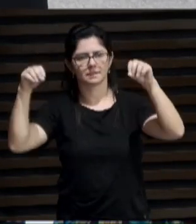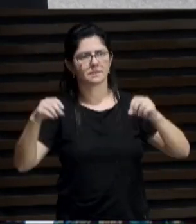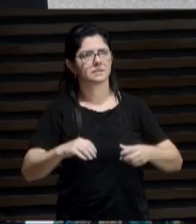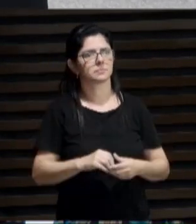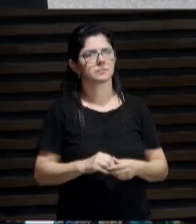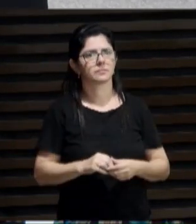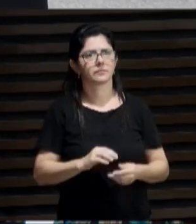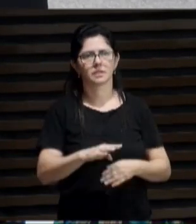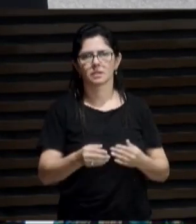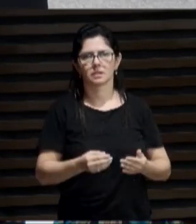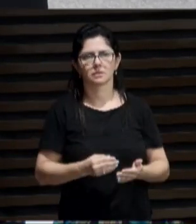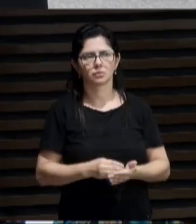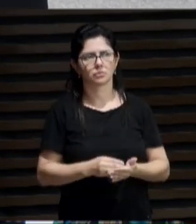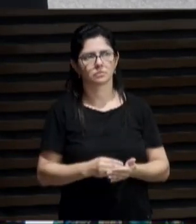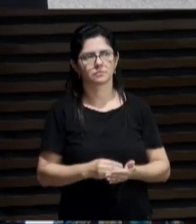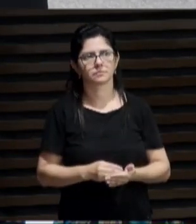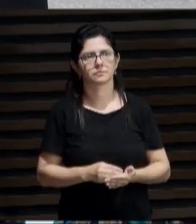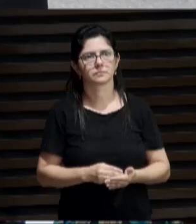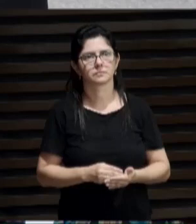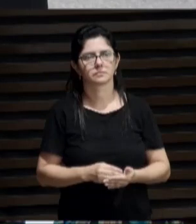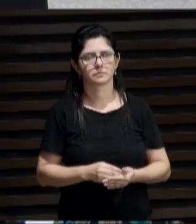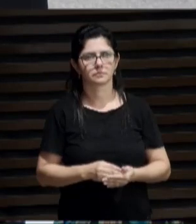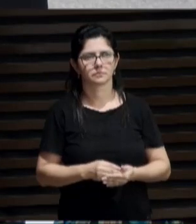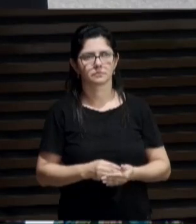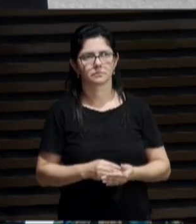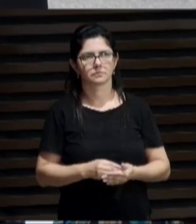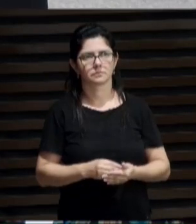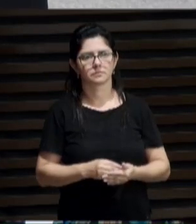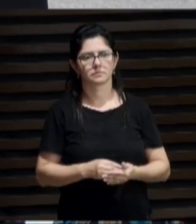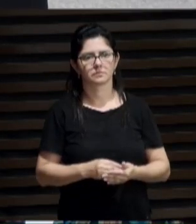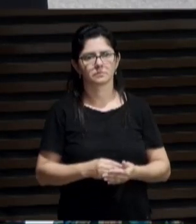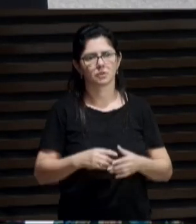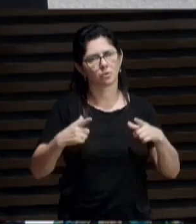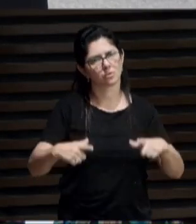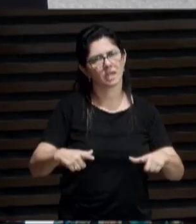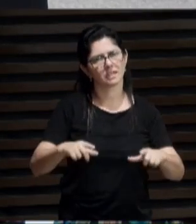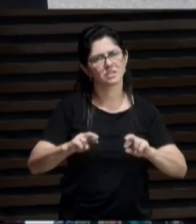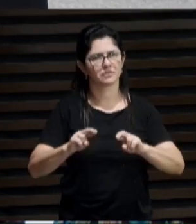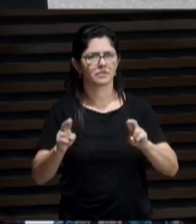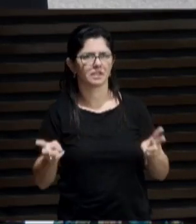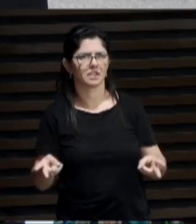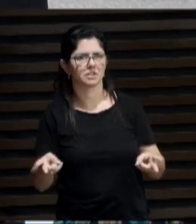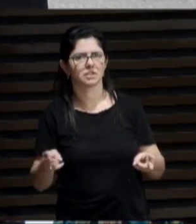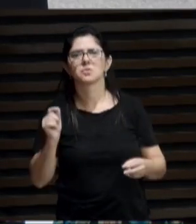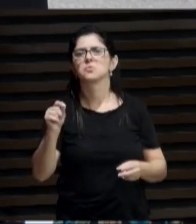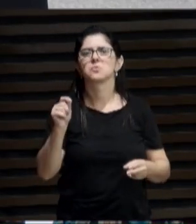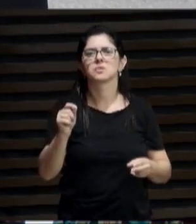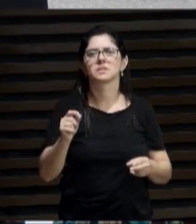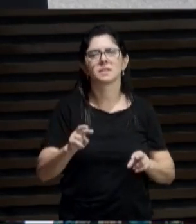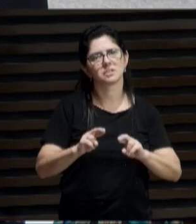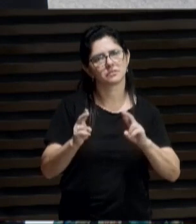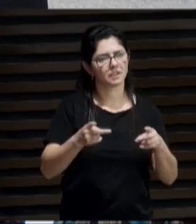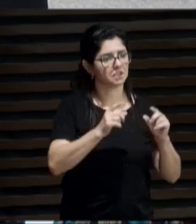toda aquela penumbra, aquele outro contexto físico. Aí você se pergunta assim, o que tem diferente de um e de